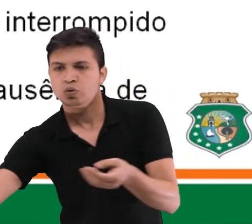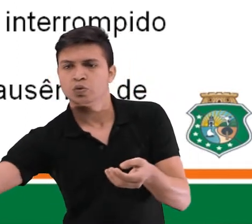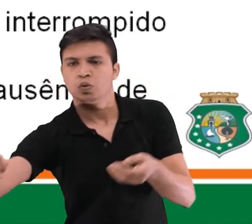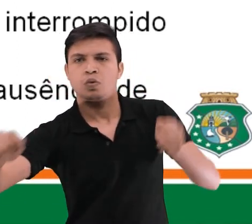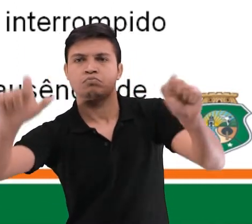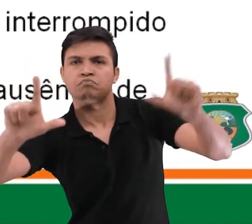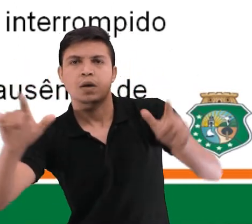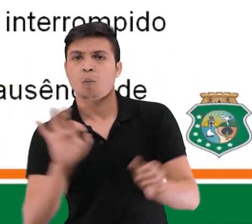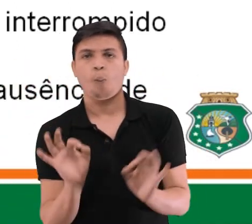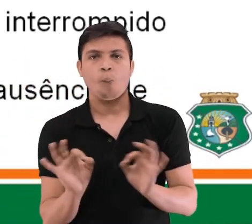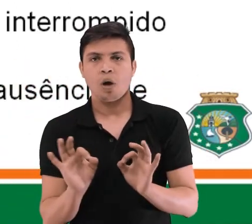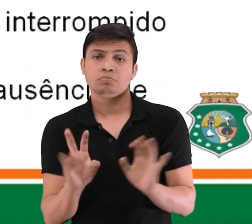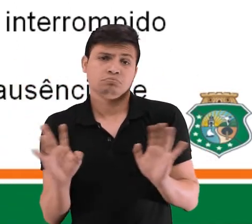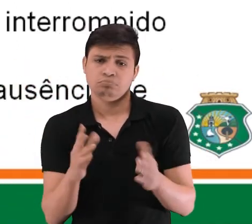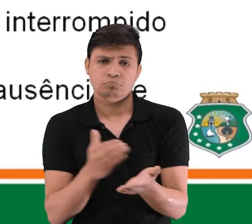ser